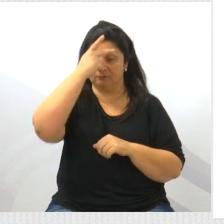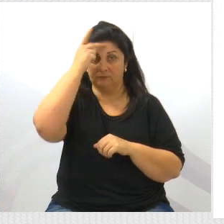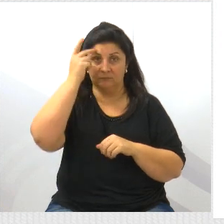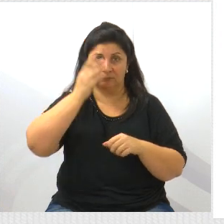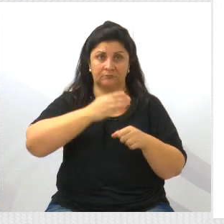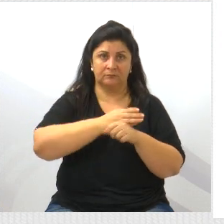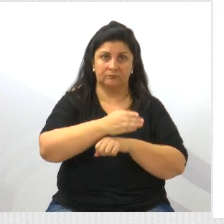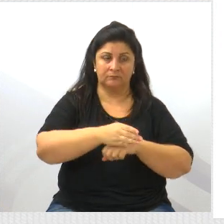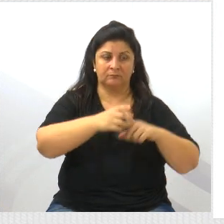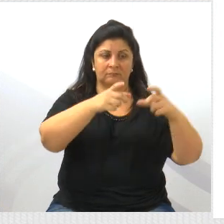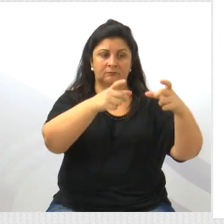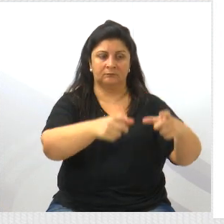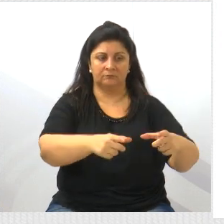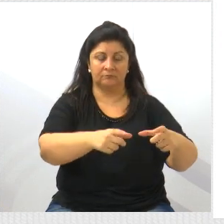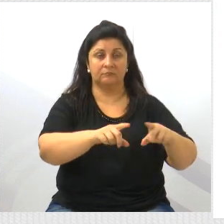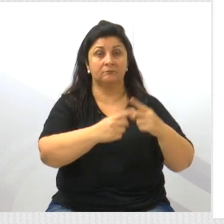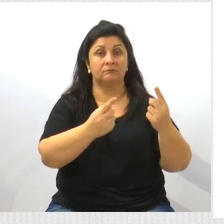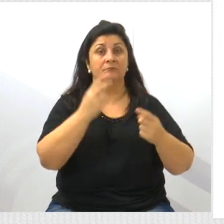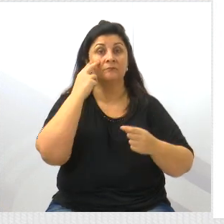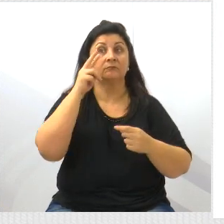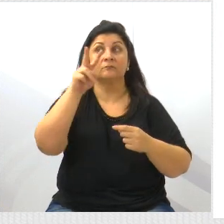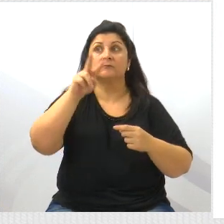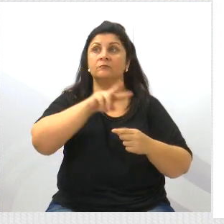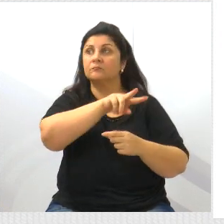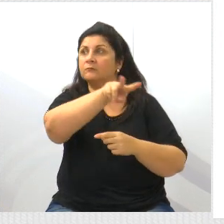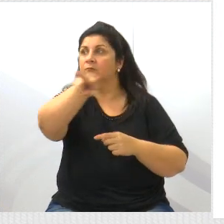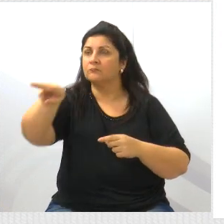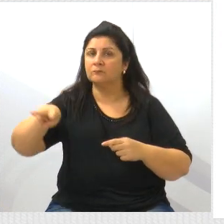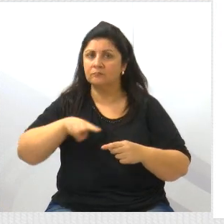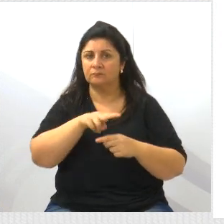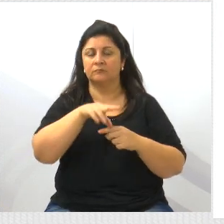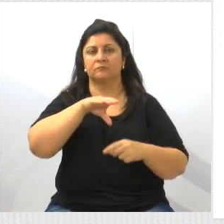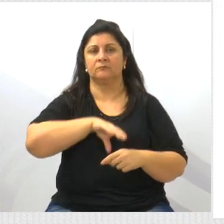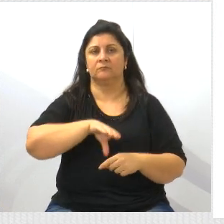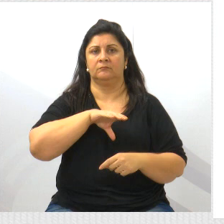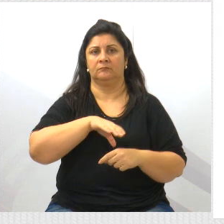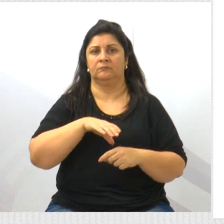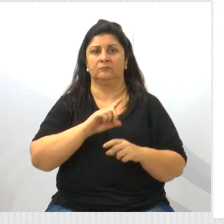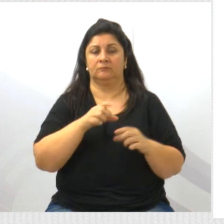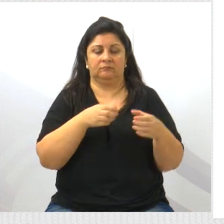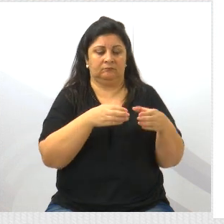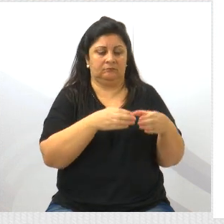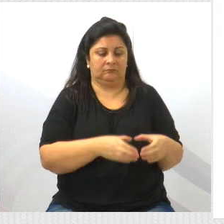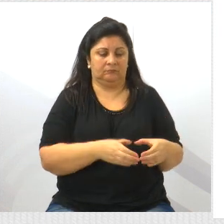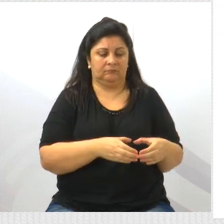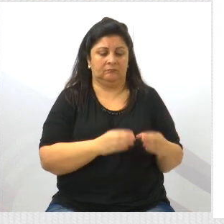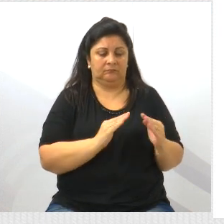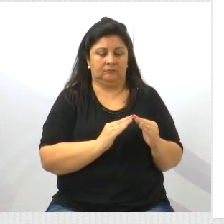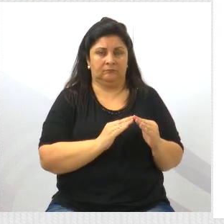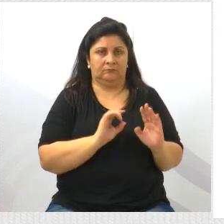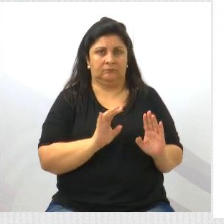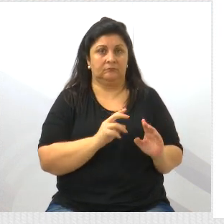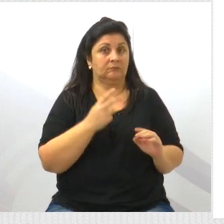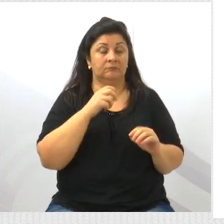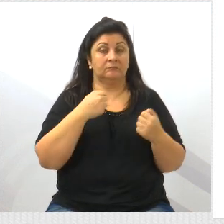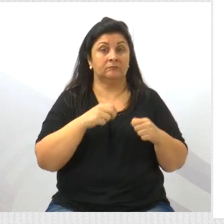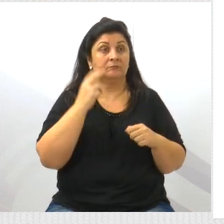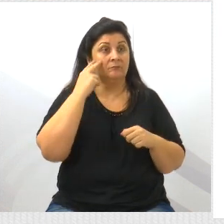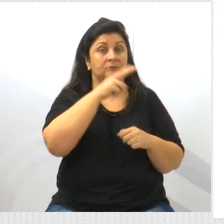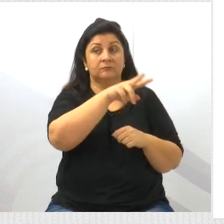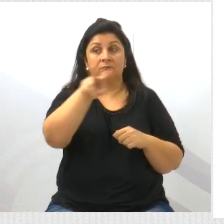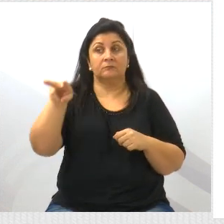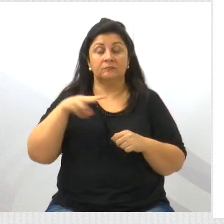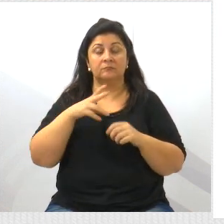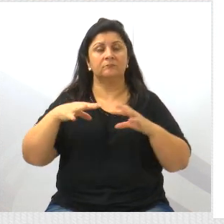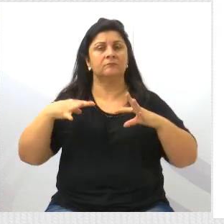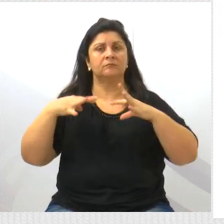da cidade, ele olha a cidade como um todo. Então, ele tem que se desligar da região dele e olhar todos